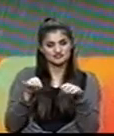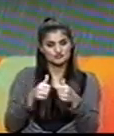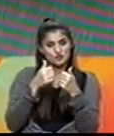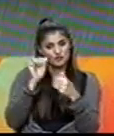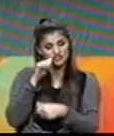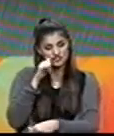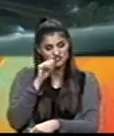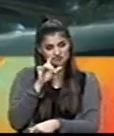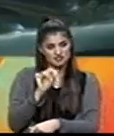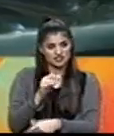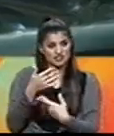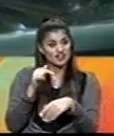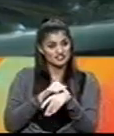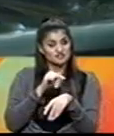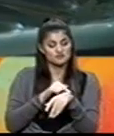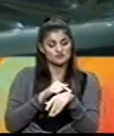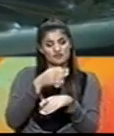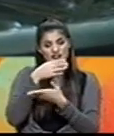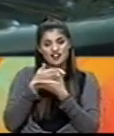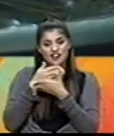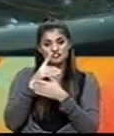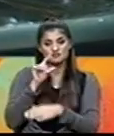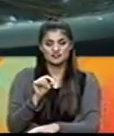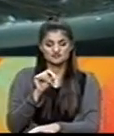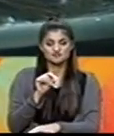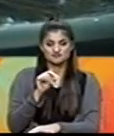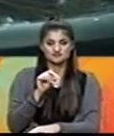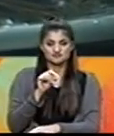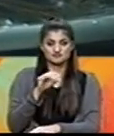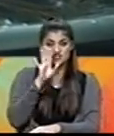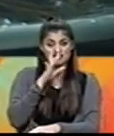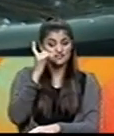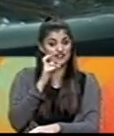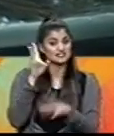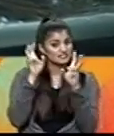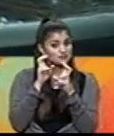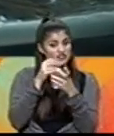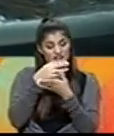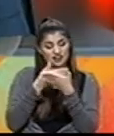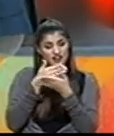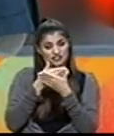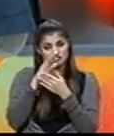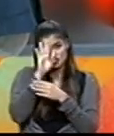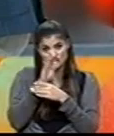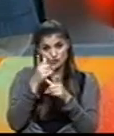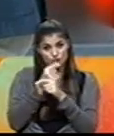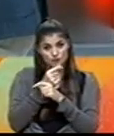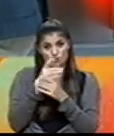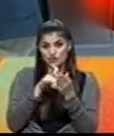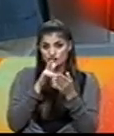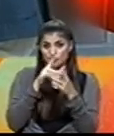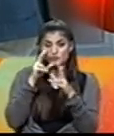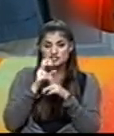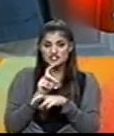vinho e temos. Agora há tempo. Agora há tempo para conversar. E se faltar temas de conversa, já sabem, podem comprar aquele livro ou podem ir pesquisar,